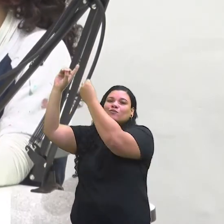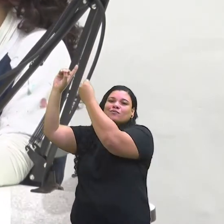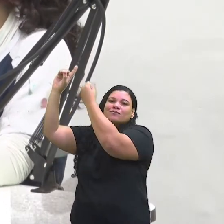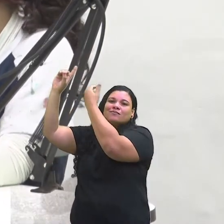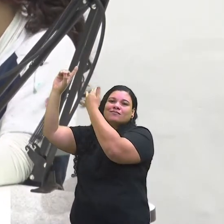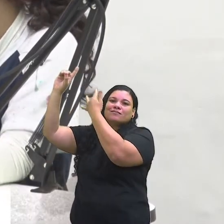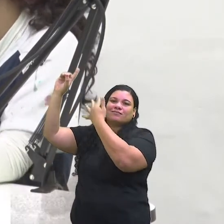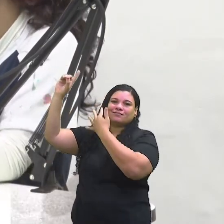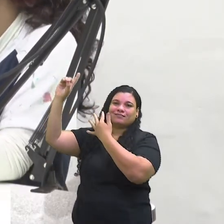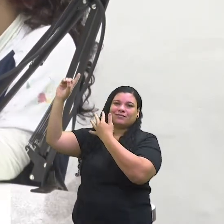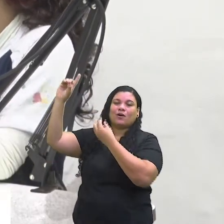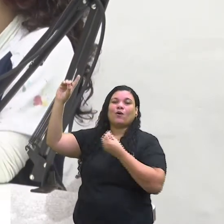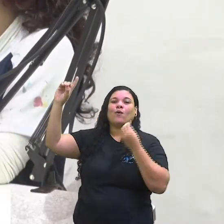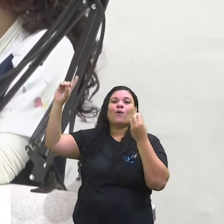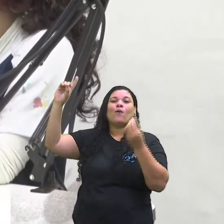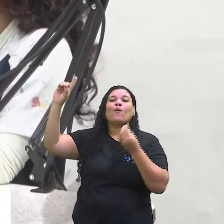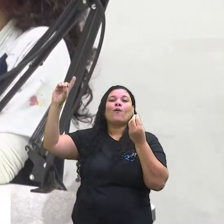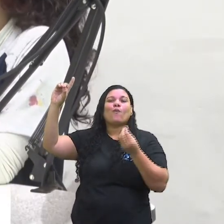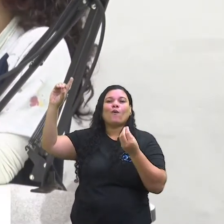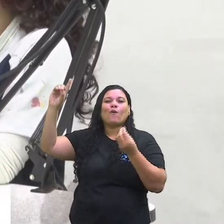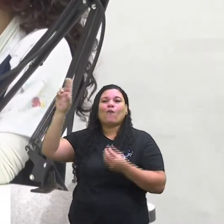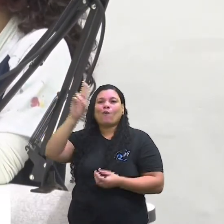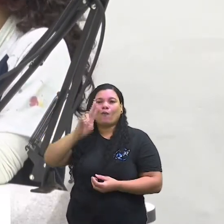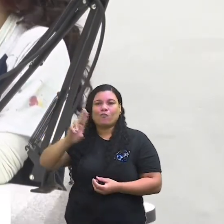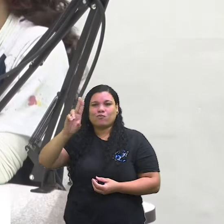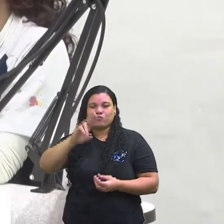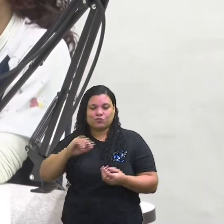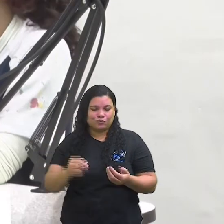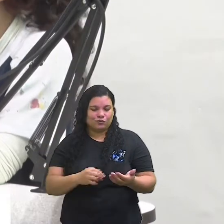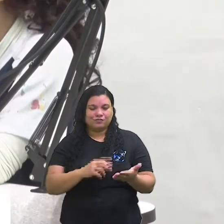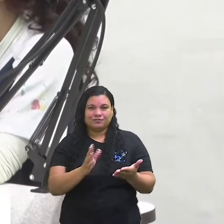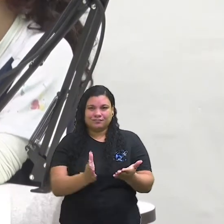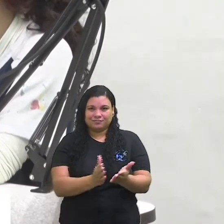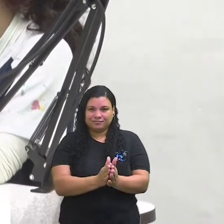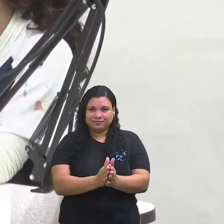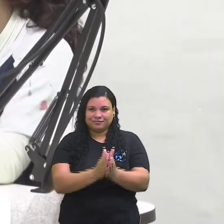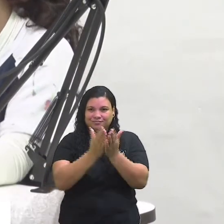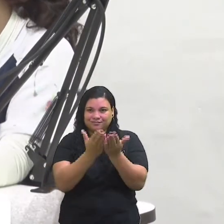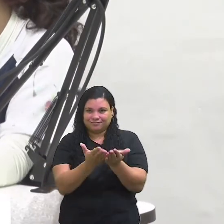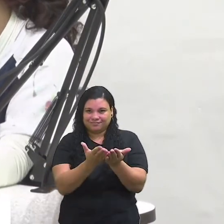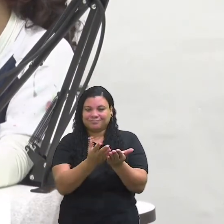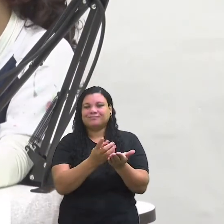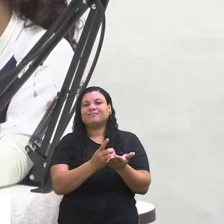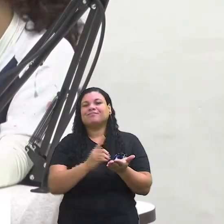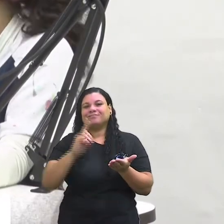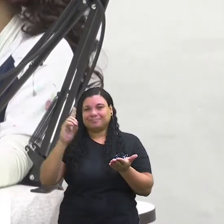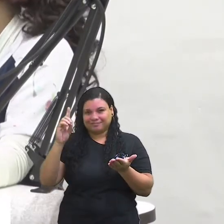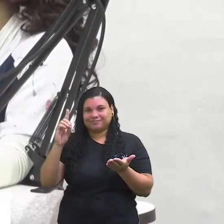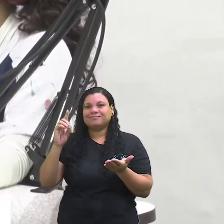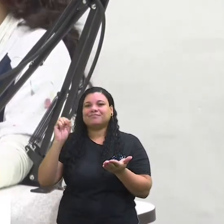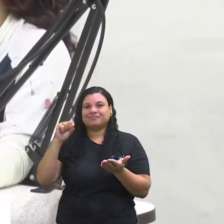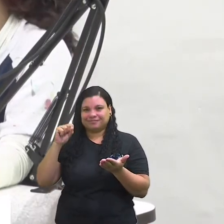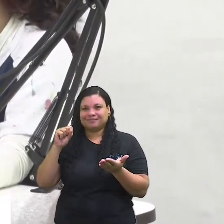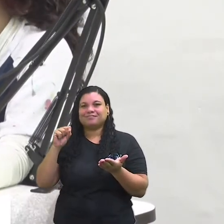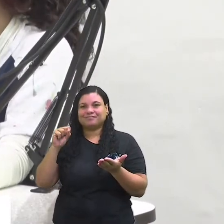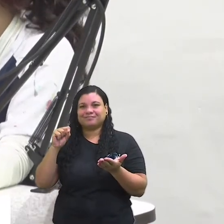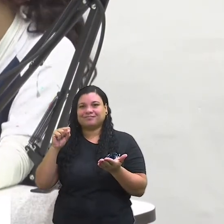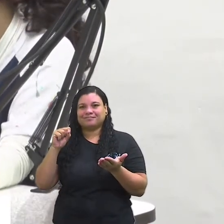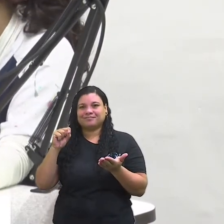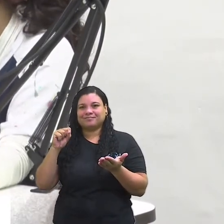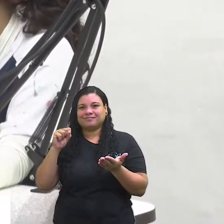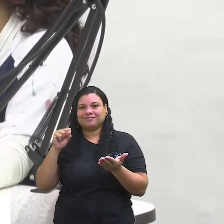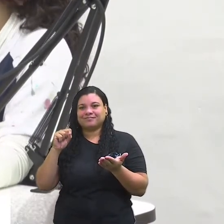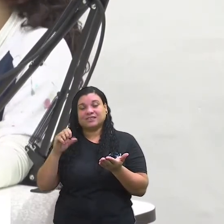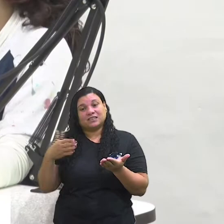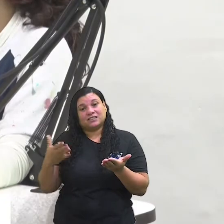mensagens na própria Bíblia, para pais, filhos, tios, tias, para todos os da família, sendo de sangue ou